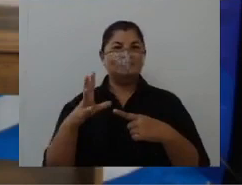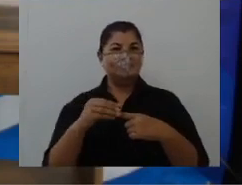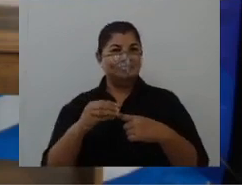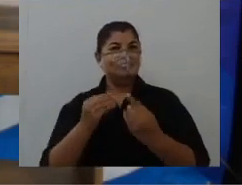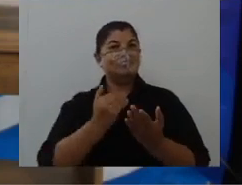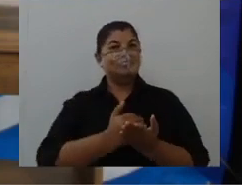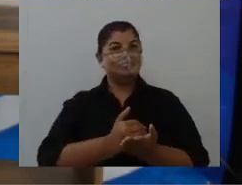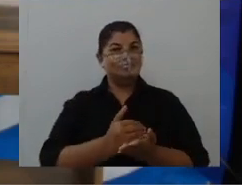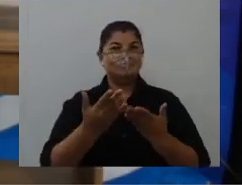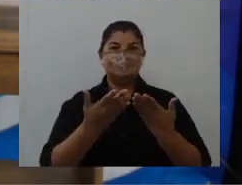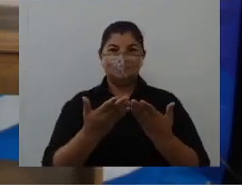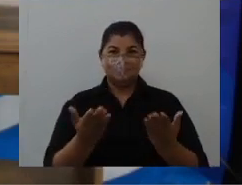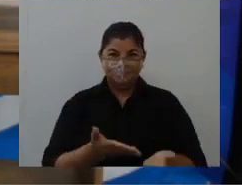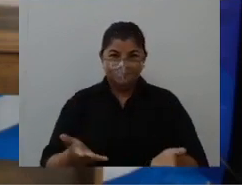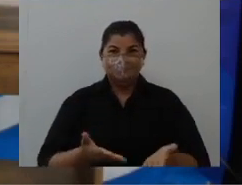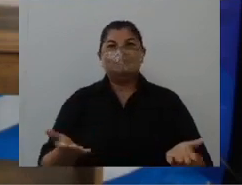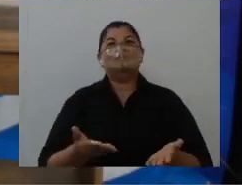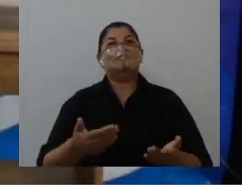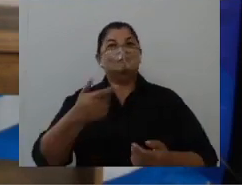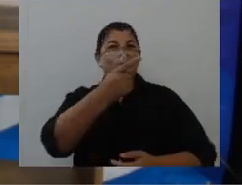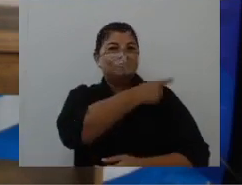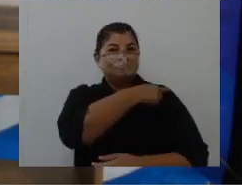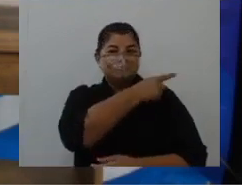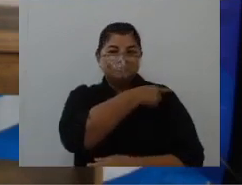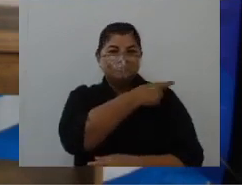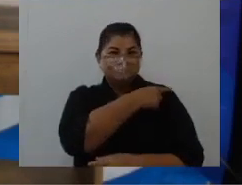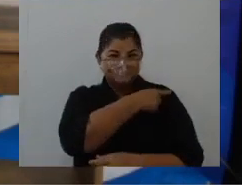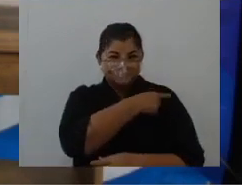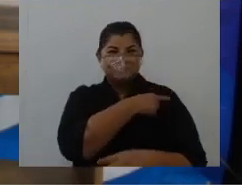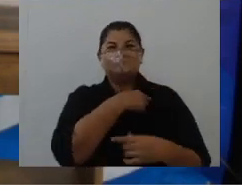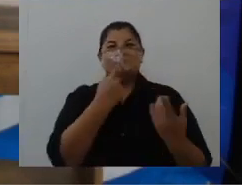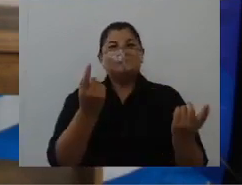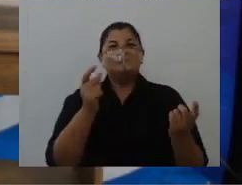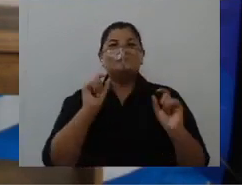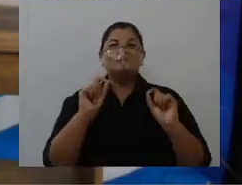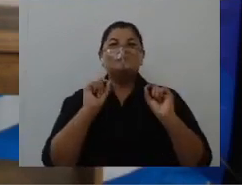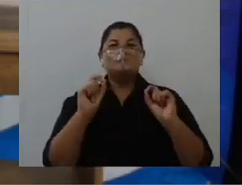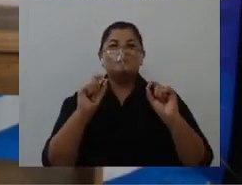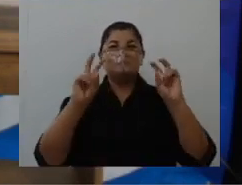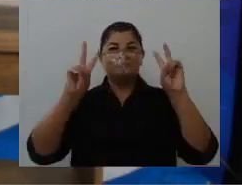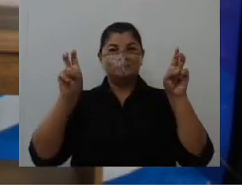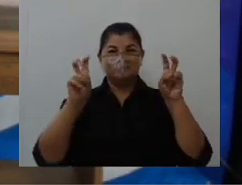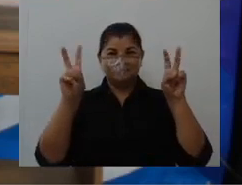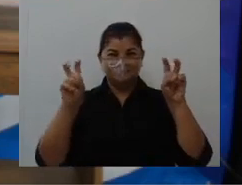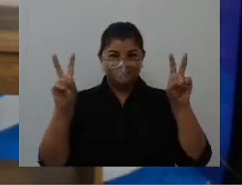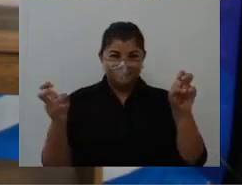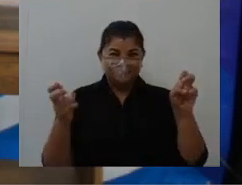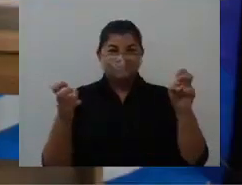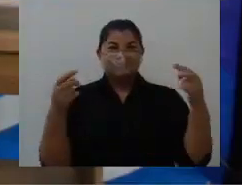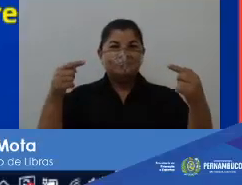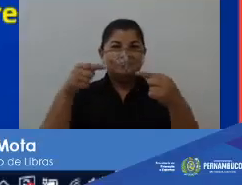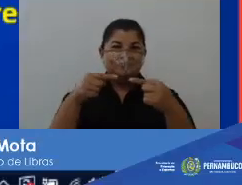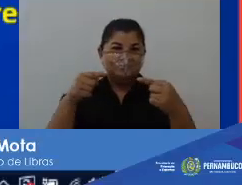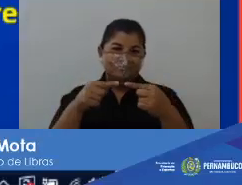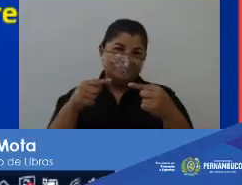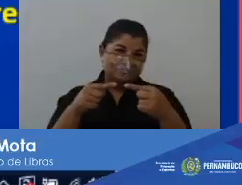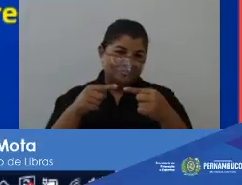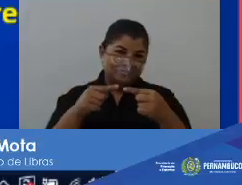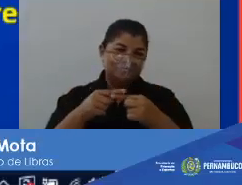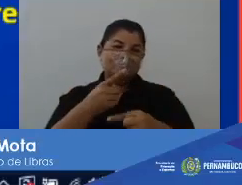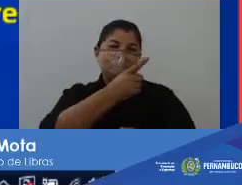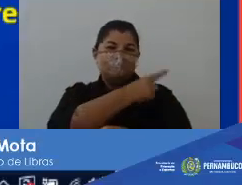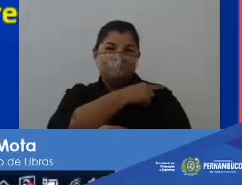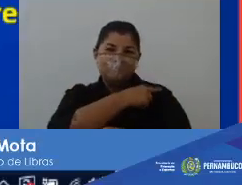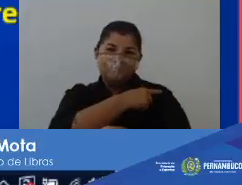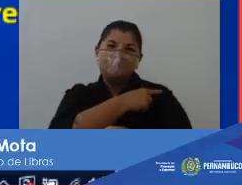aula agora é para o primeiro ano do ensino médio e hoje a gente vai trabalhar um assunto que é pertinente não só para o primeiro